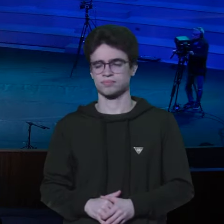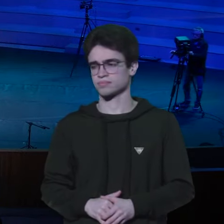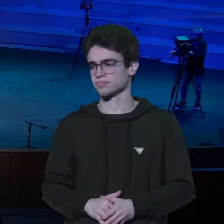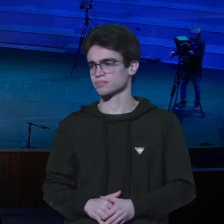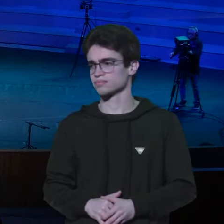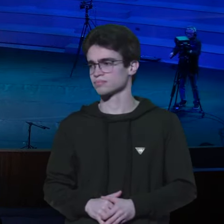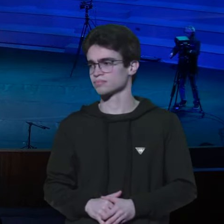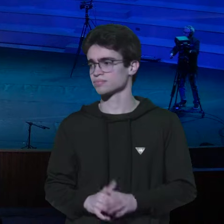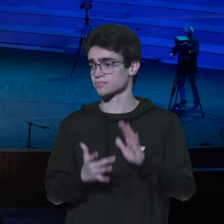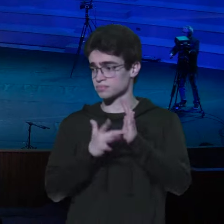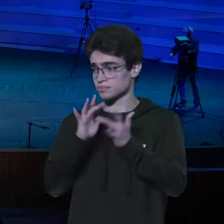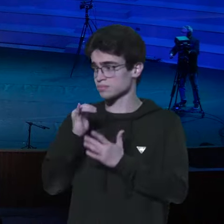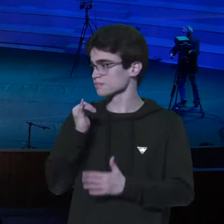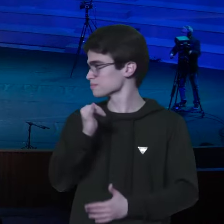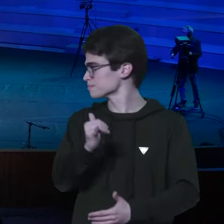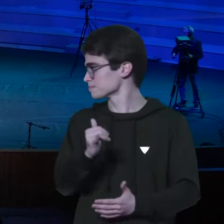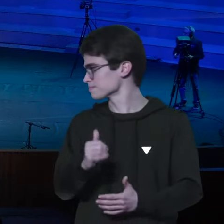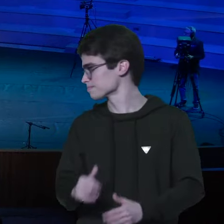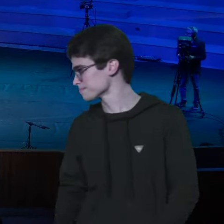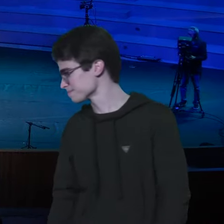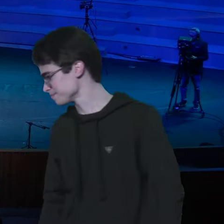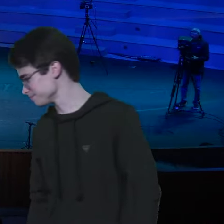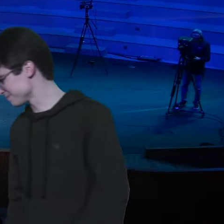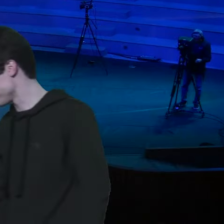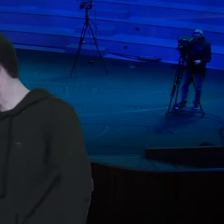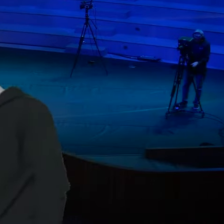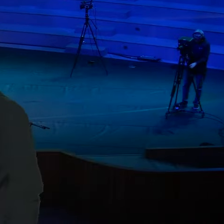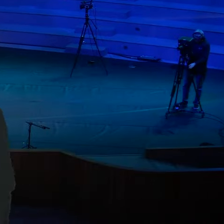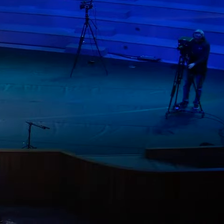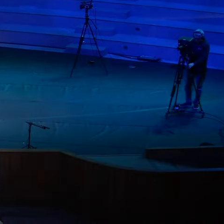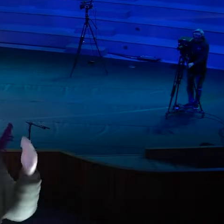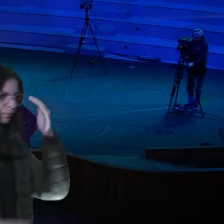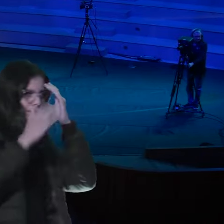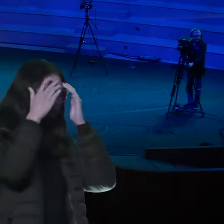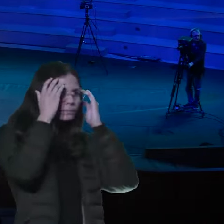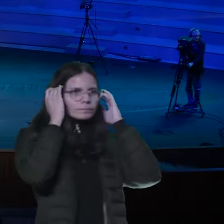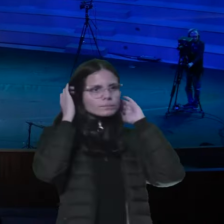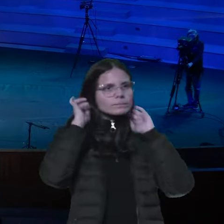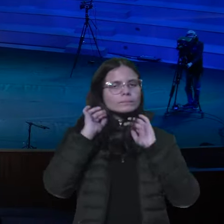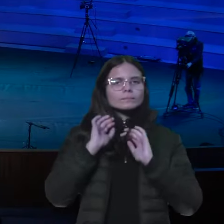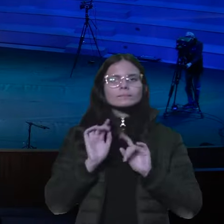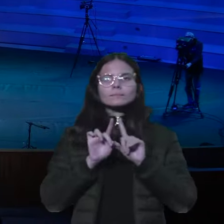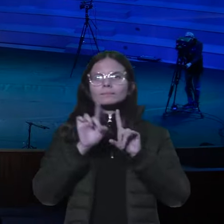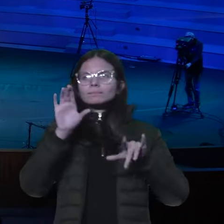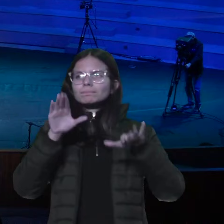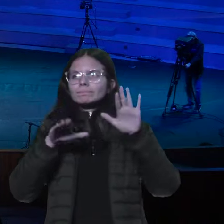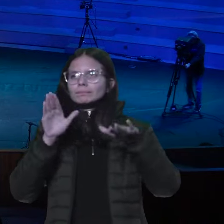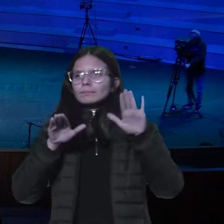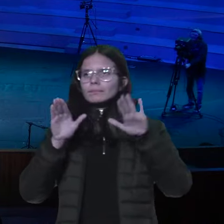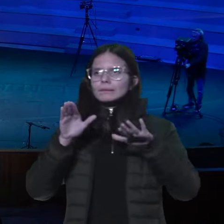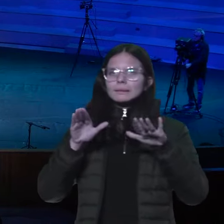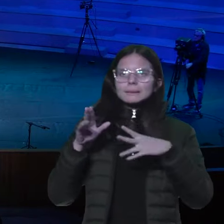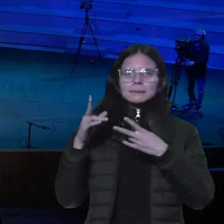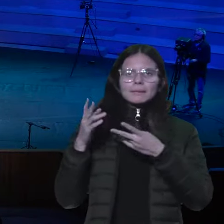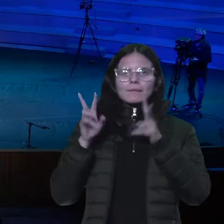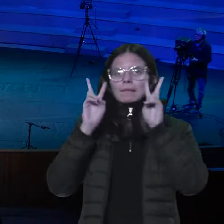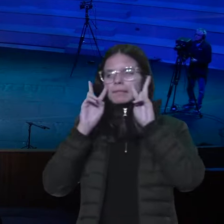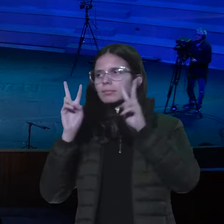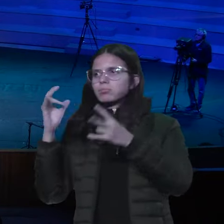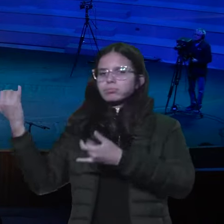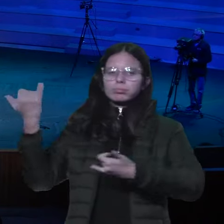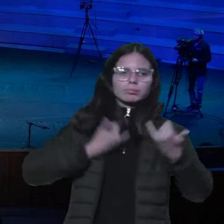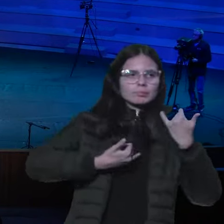Se Jesus falou com você que já conhece a Jesus, mas que tem ouvido demais essas vozes e quer